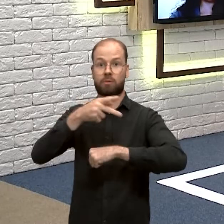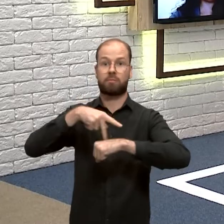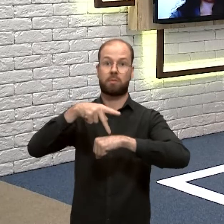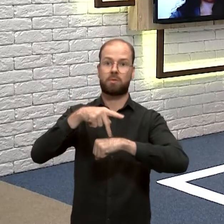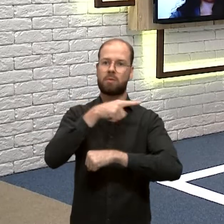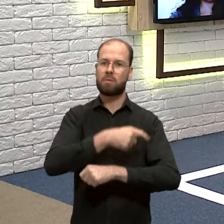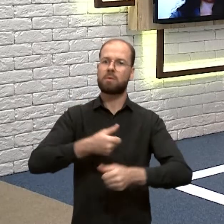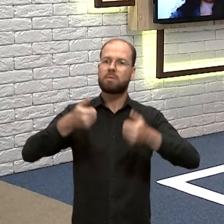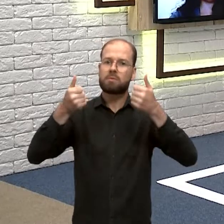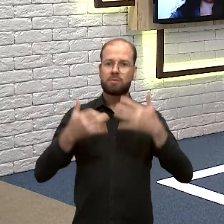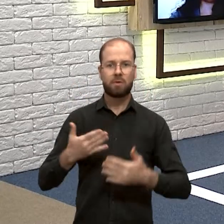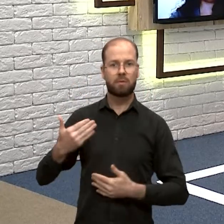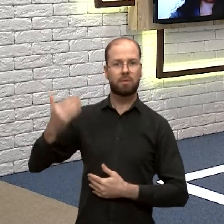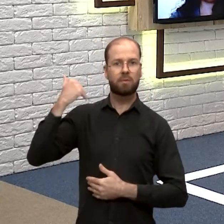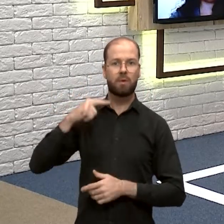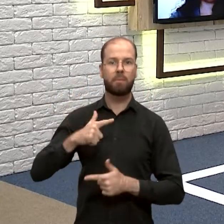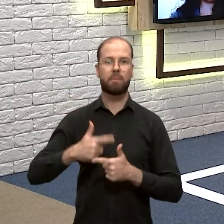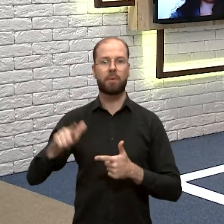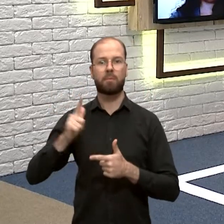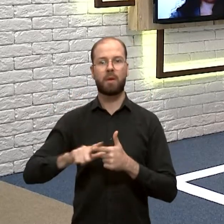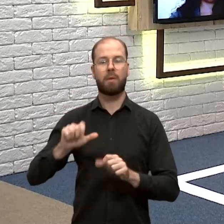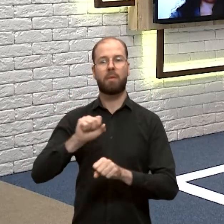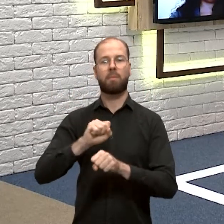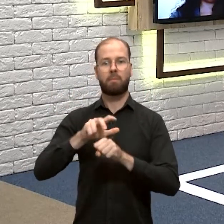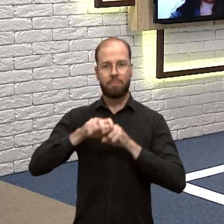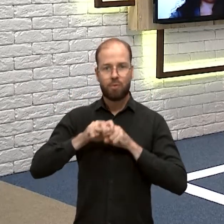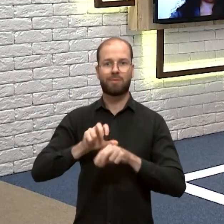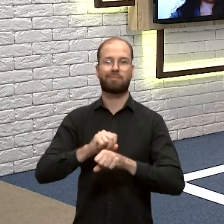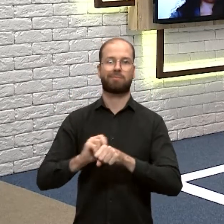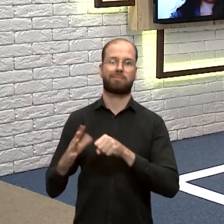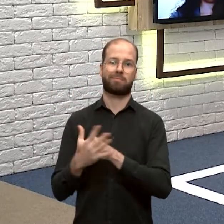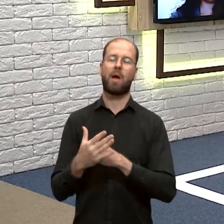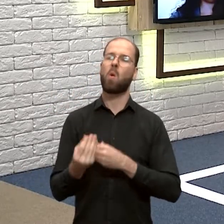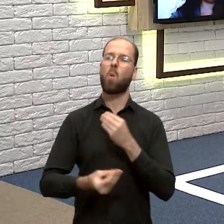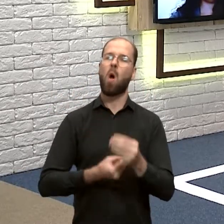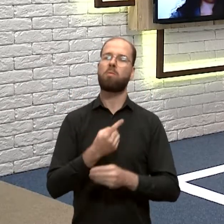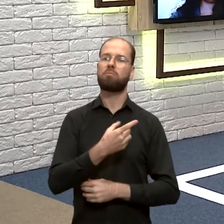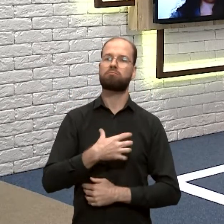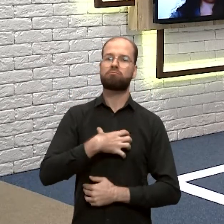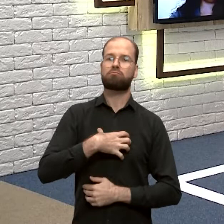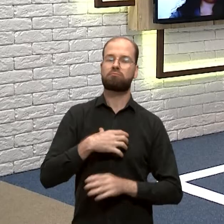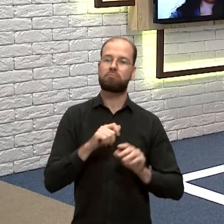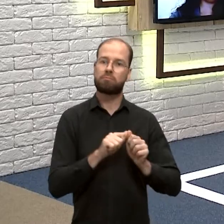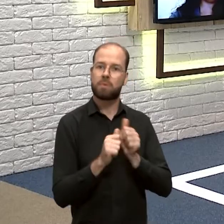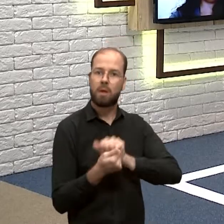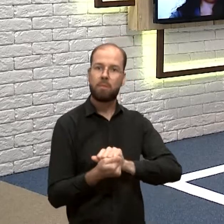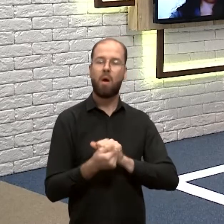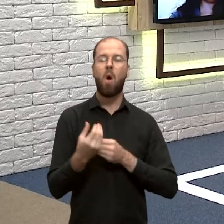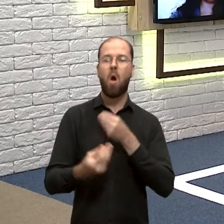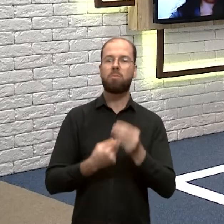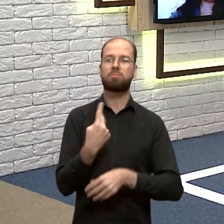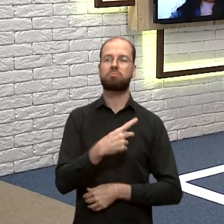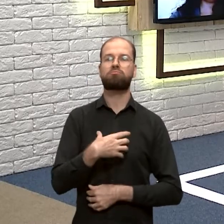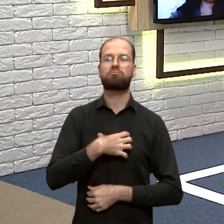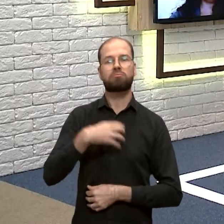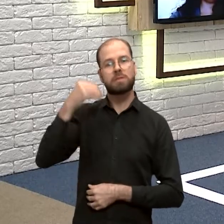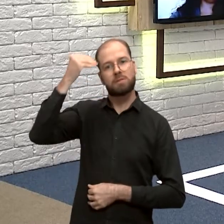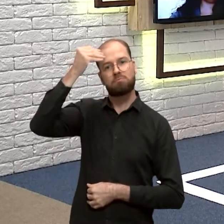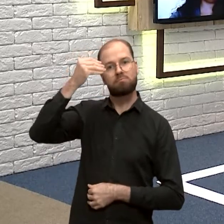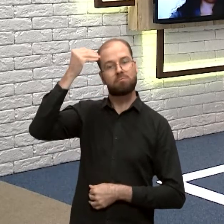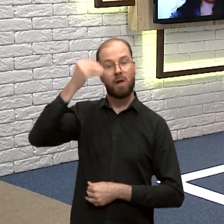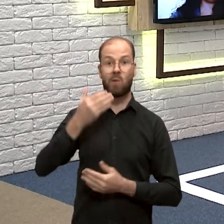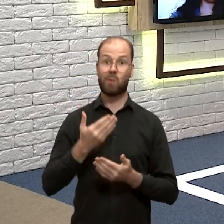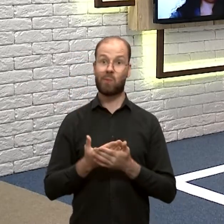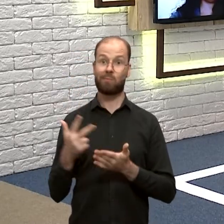à pandemia, como foi a sua adaptação e como que é a experiência de estudar em outro país, com uma